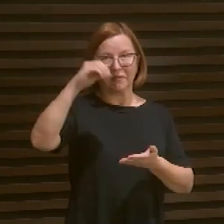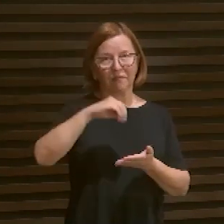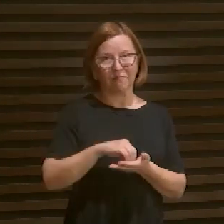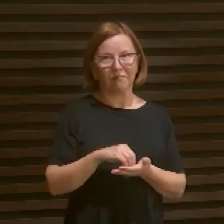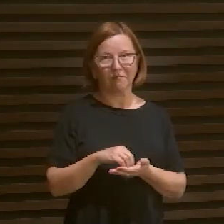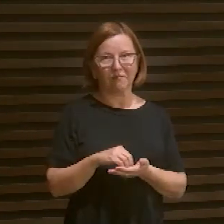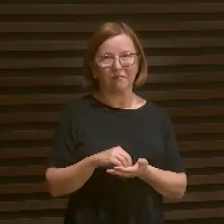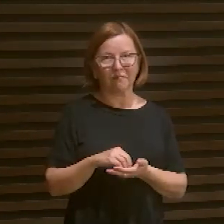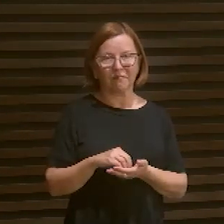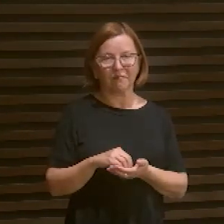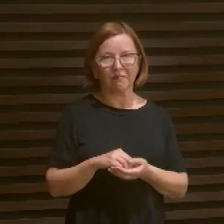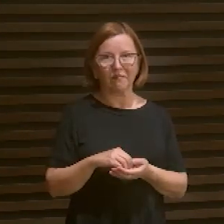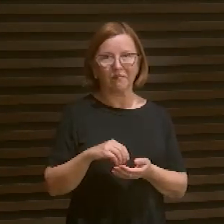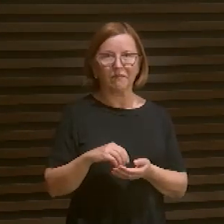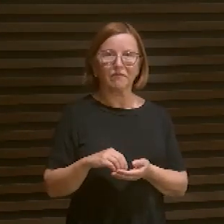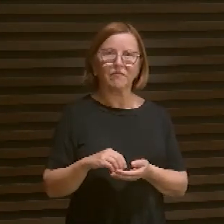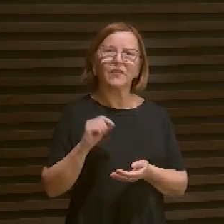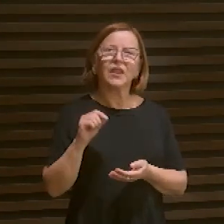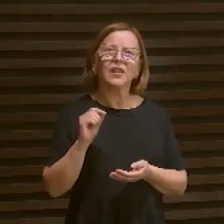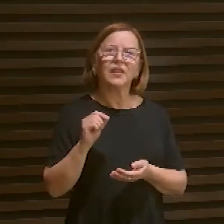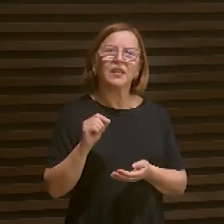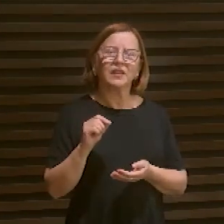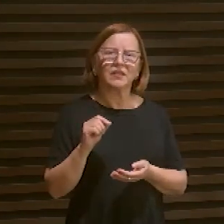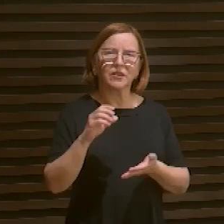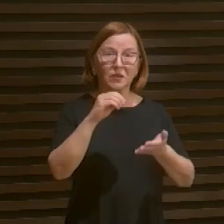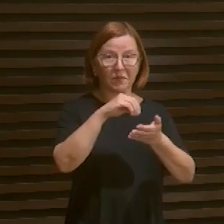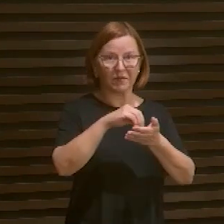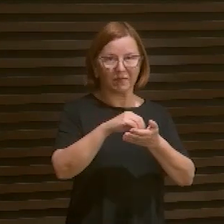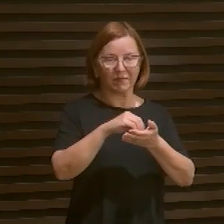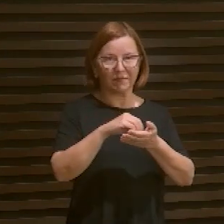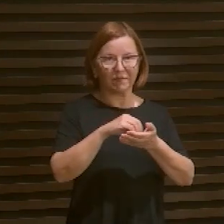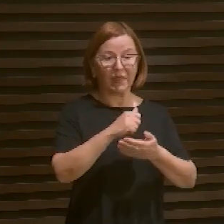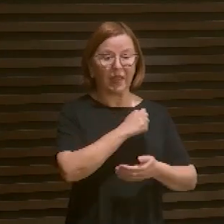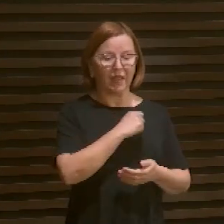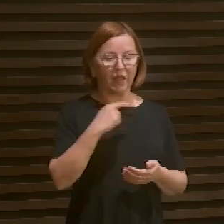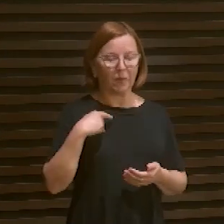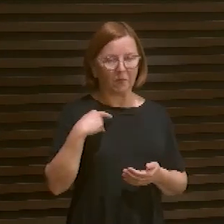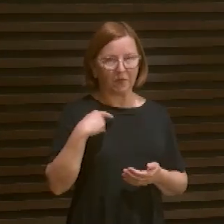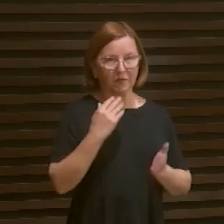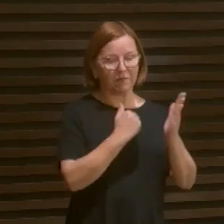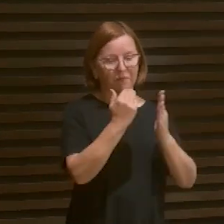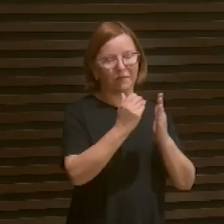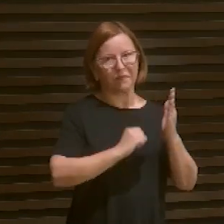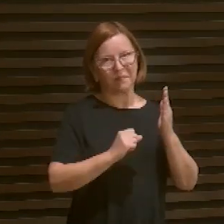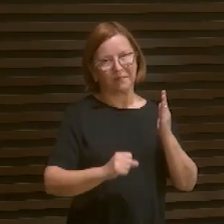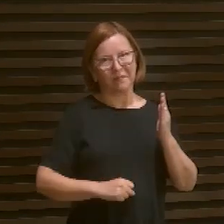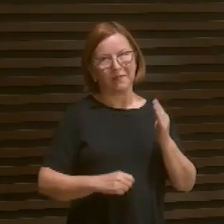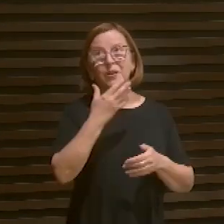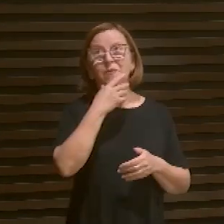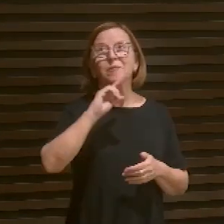constituiu. Quem foi que o constituiu apóstolo e sumo sacerdote? O